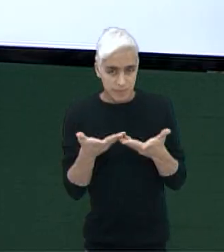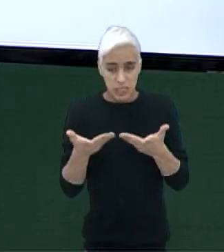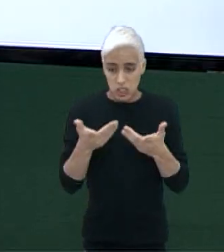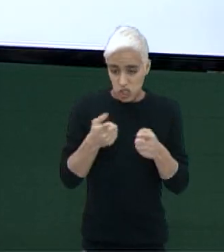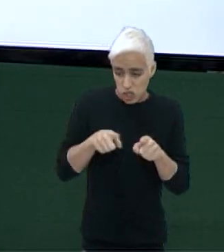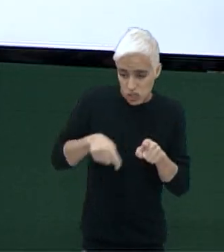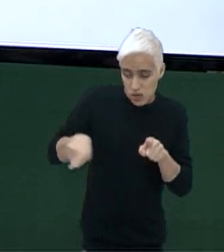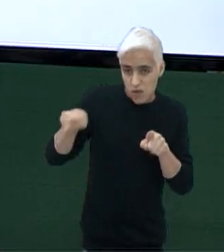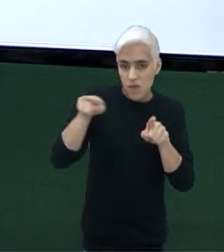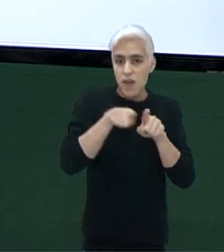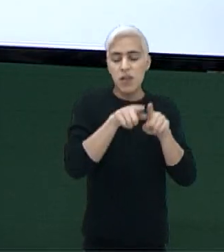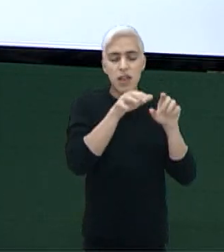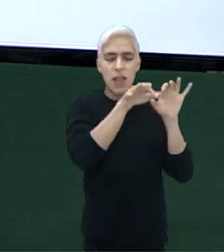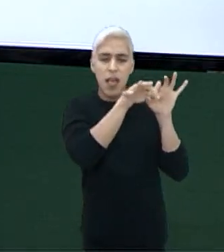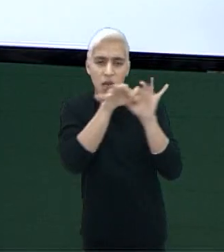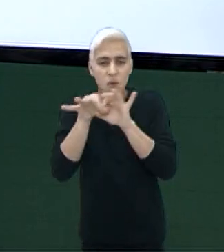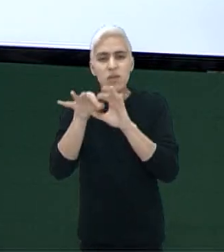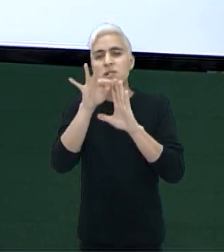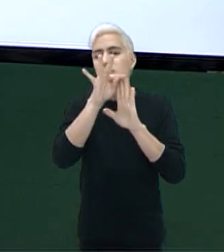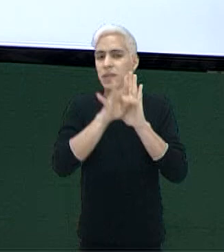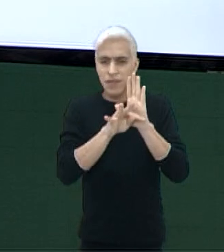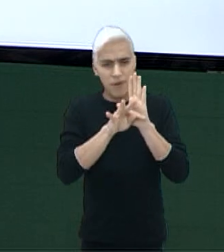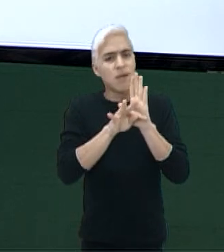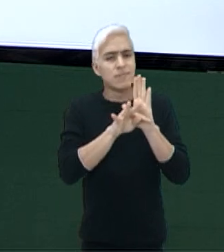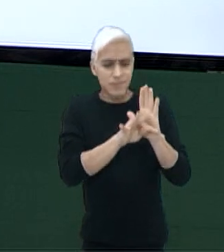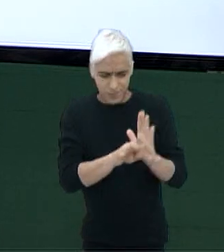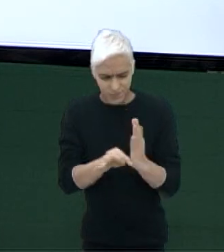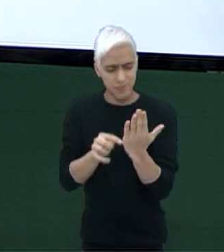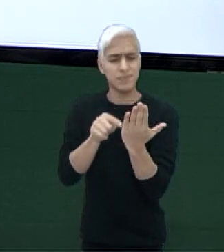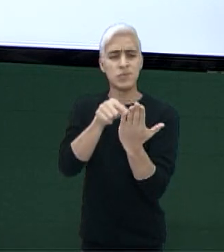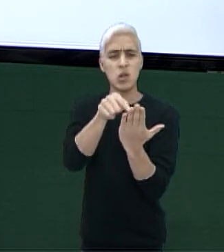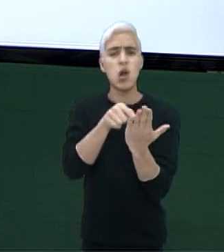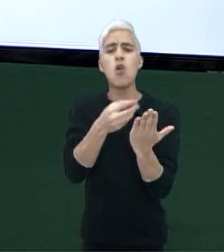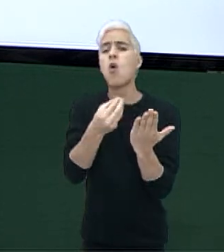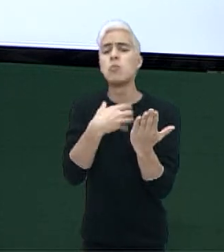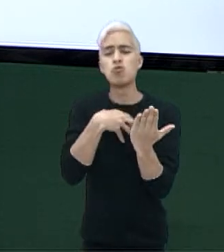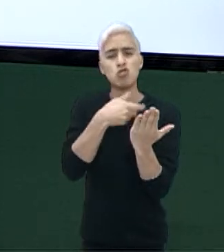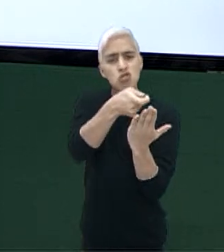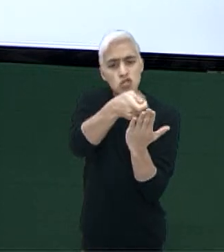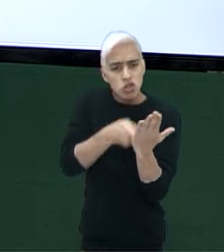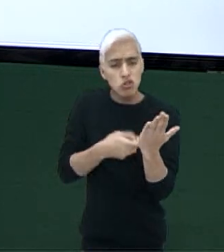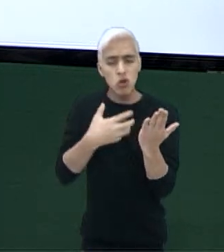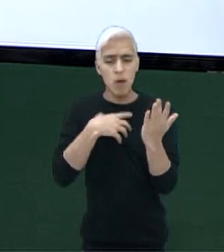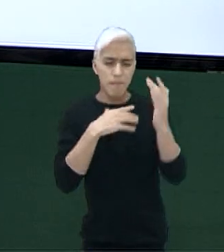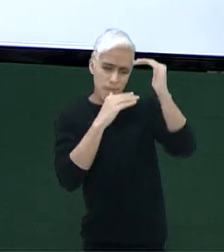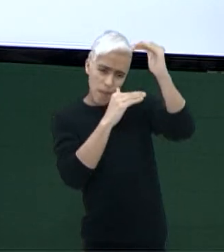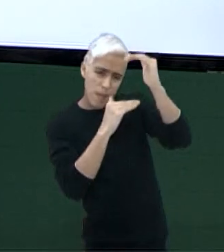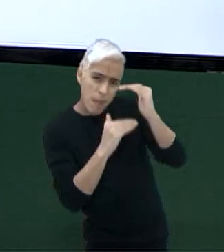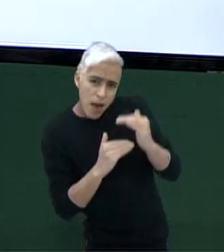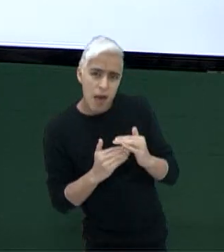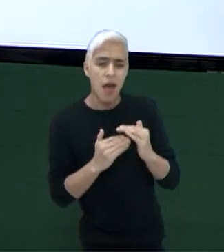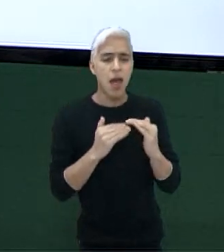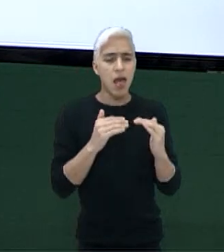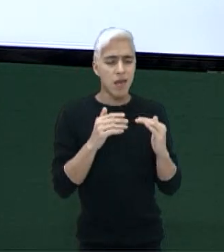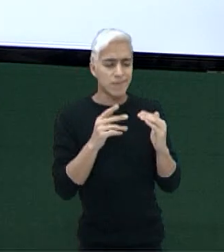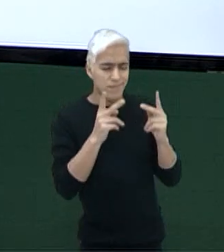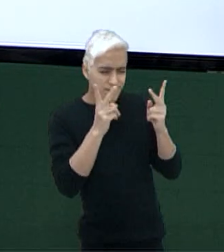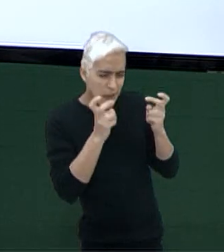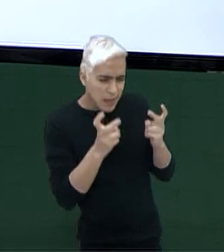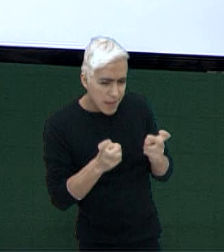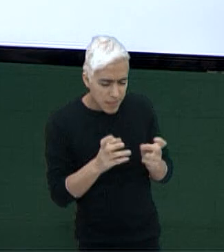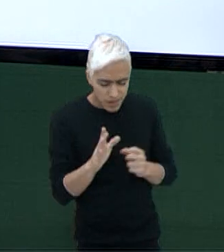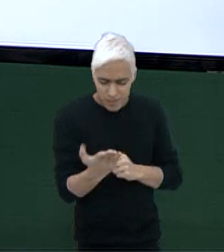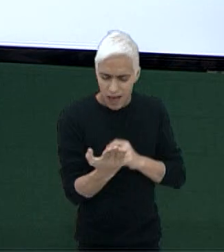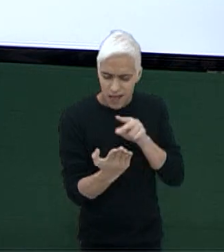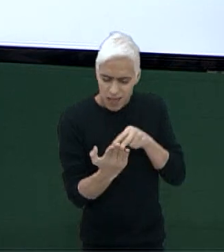para a coesão textual, que tem muito a ver com a construção dos textos, né? Tem a ver com, até quando a gente lê, perceber essa